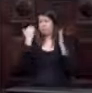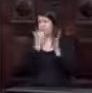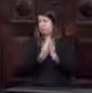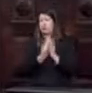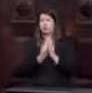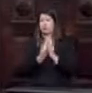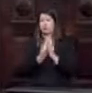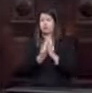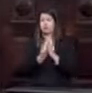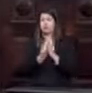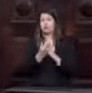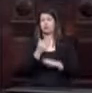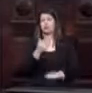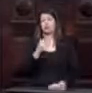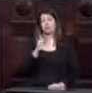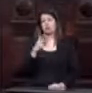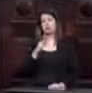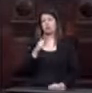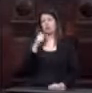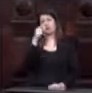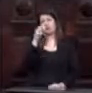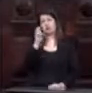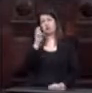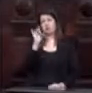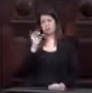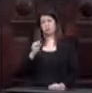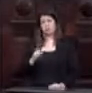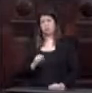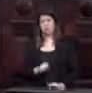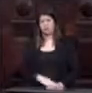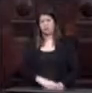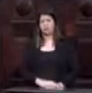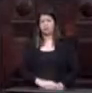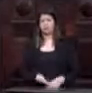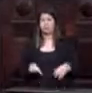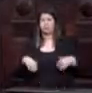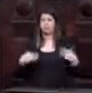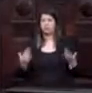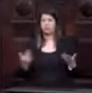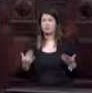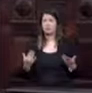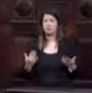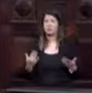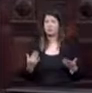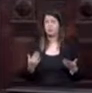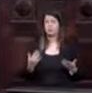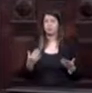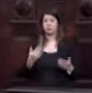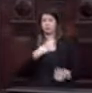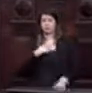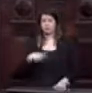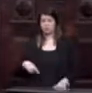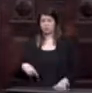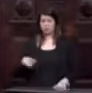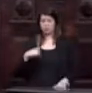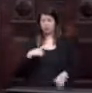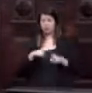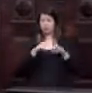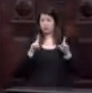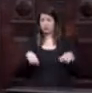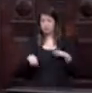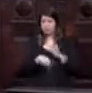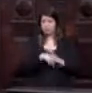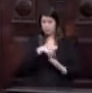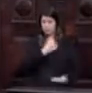longos 75 dias. Então, senhor presidente, visto que o funcionalismo